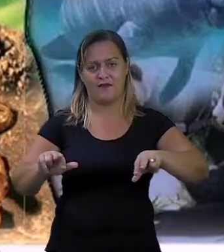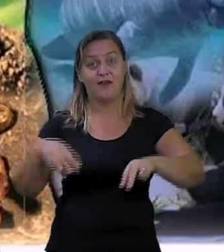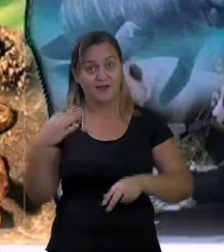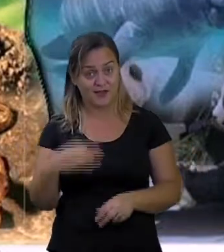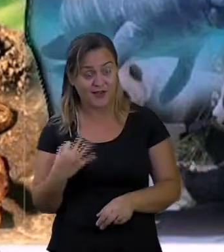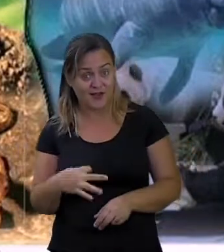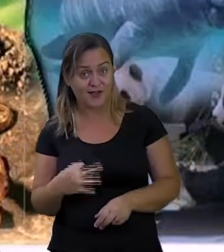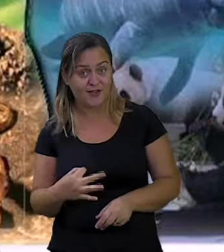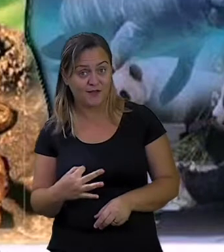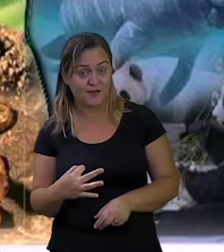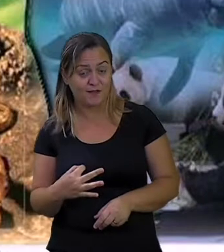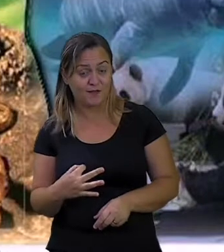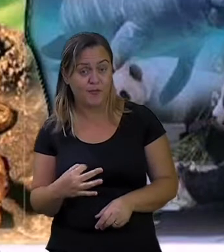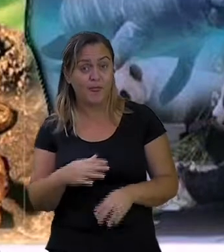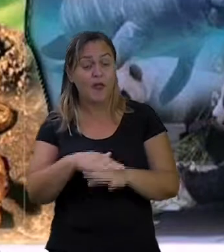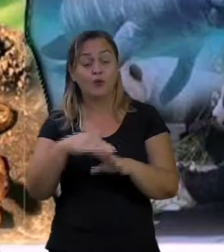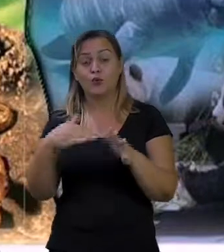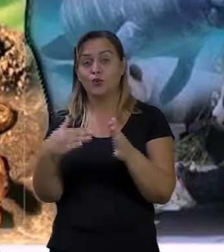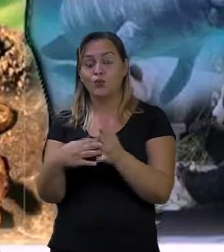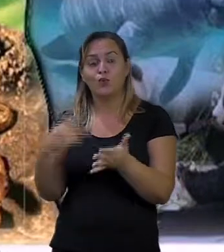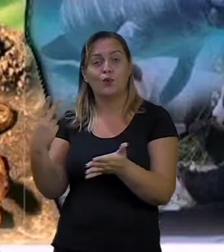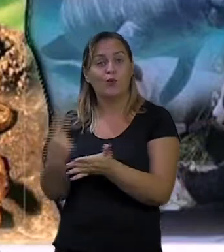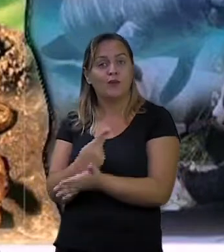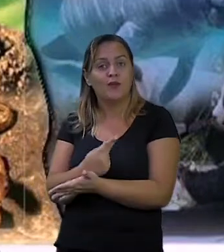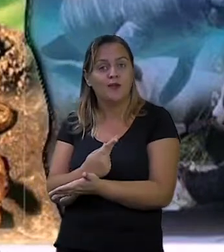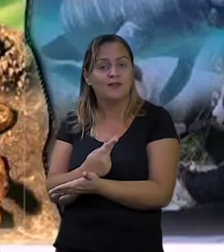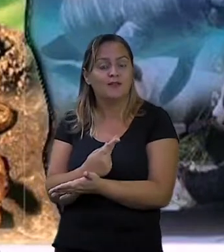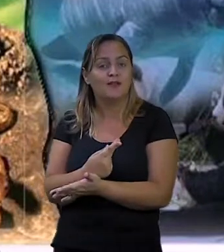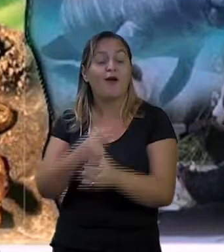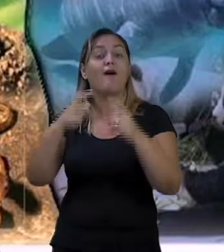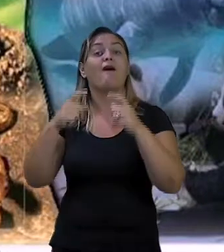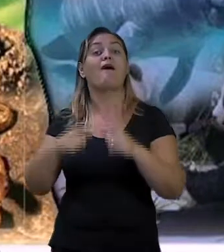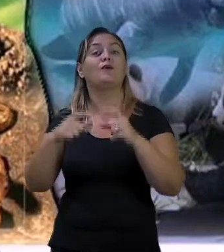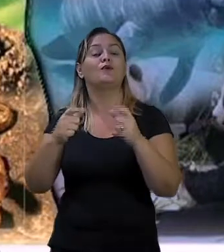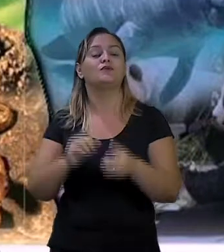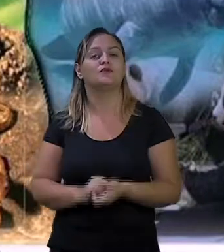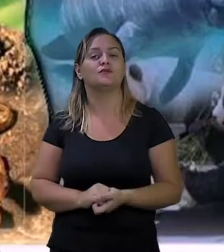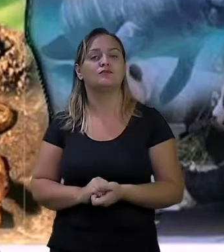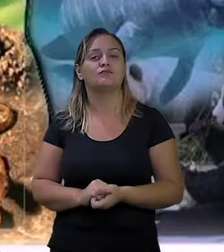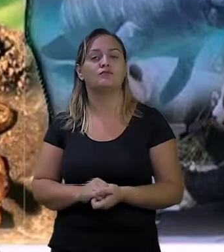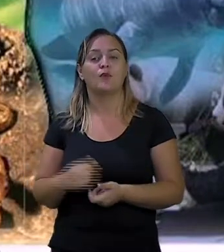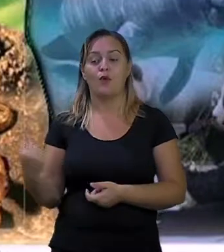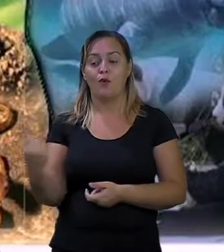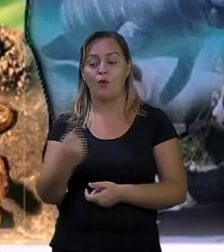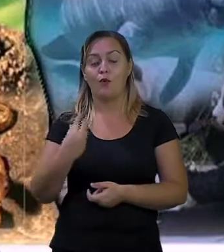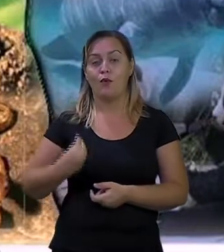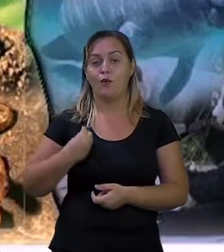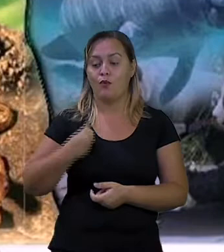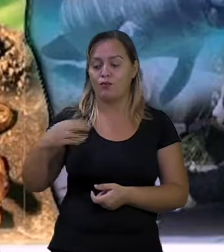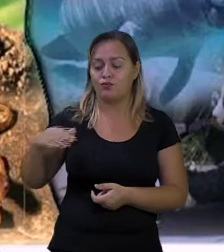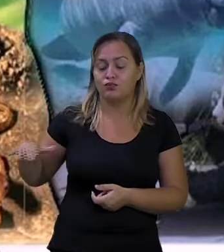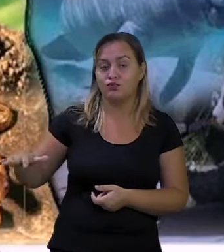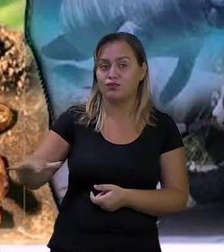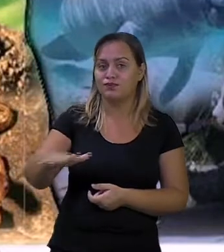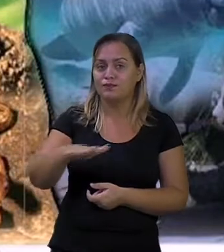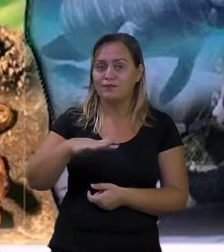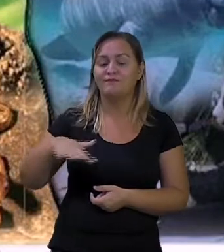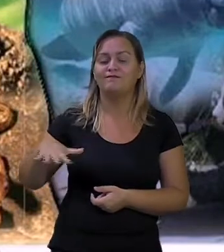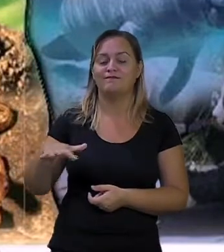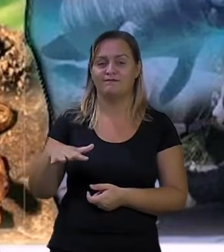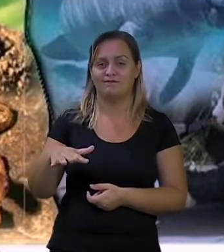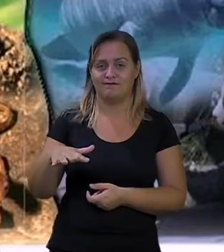acontece dentro do ambiente que nós estamos inseridos. Estes seres vão ter uma